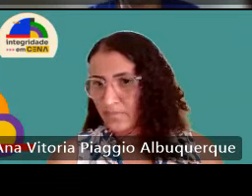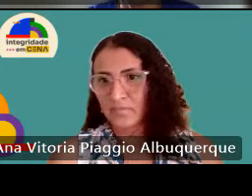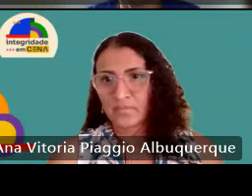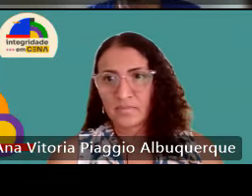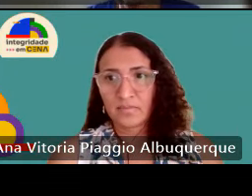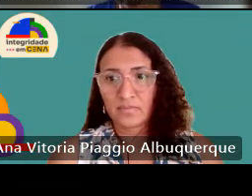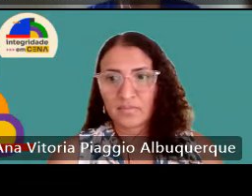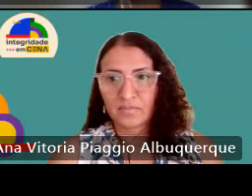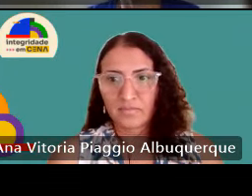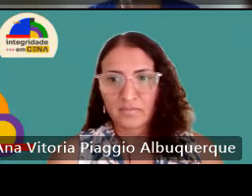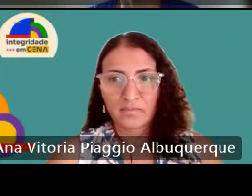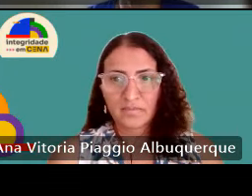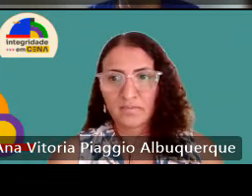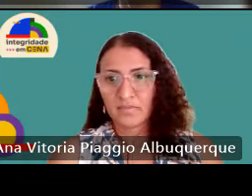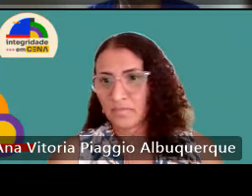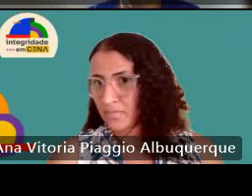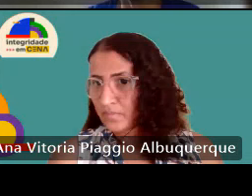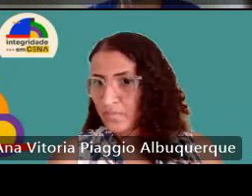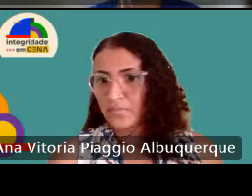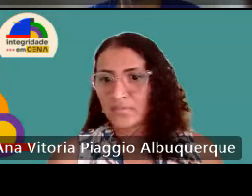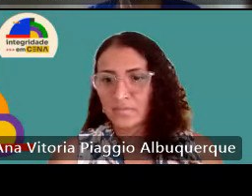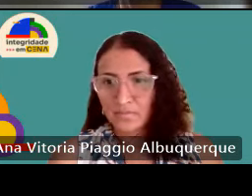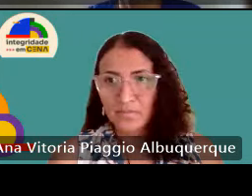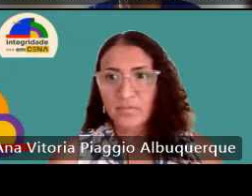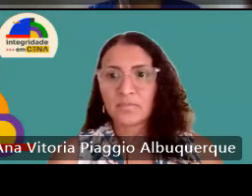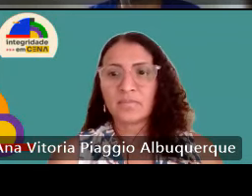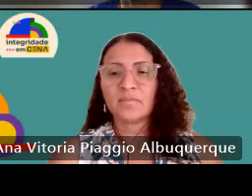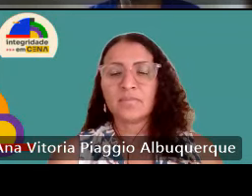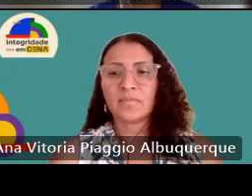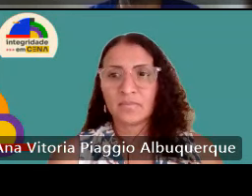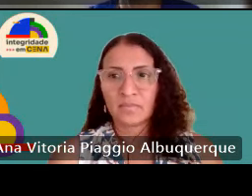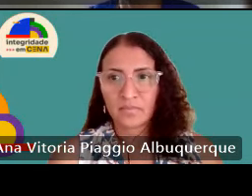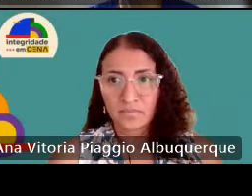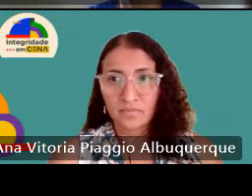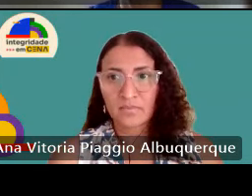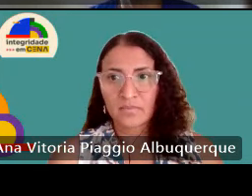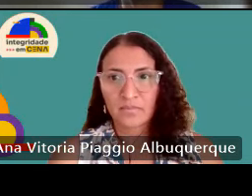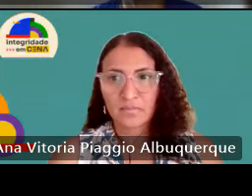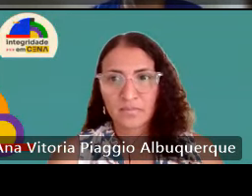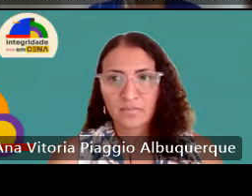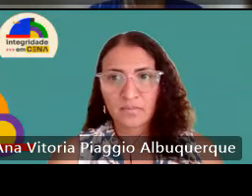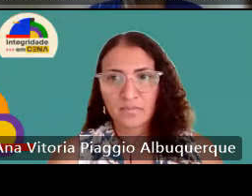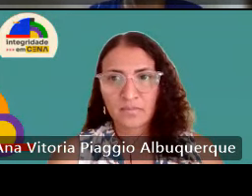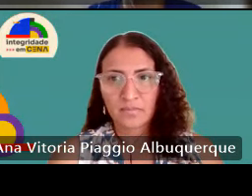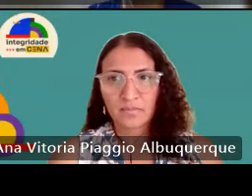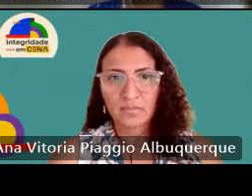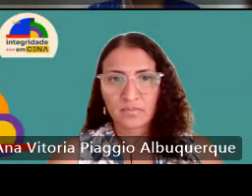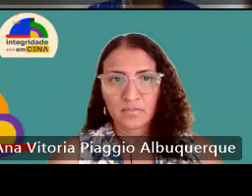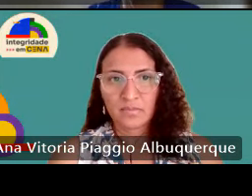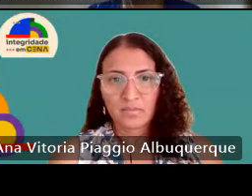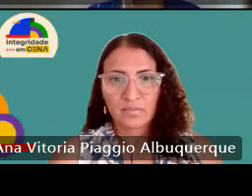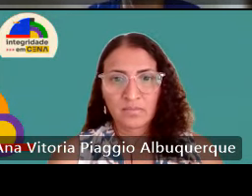decisão equivocada e leva ali a mais desperdício de recursos e a menos resultados né a gente eh